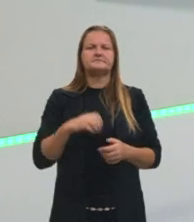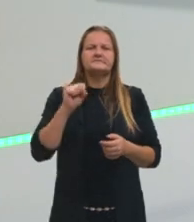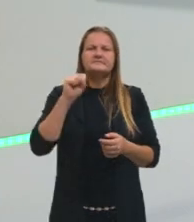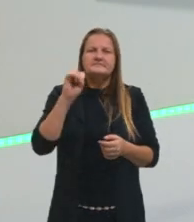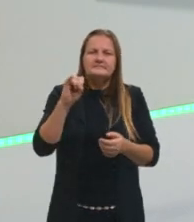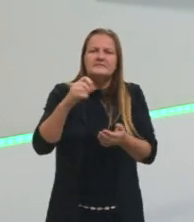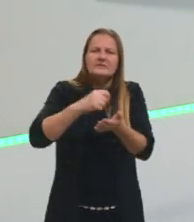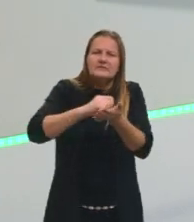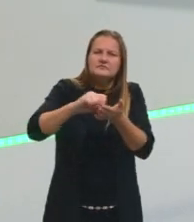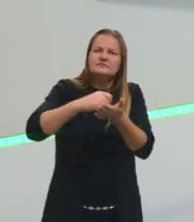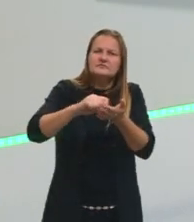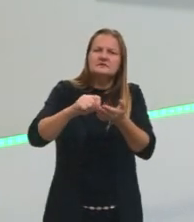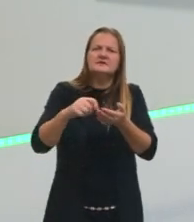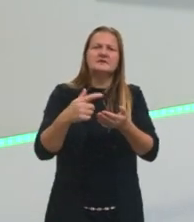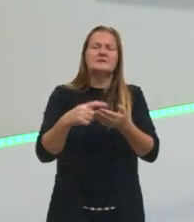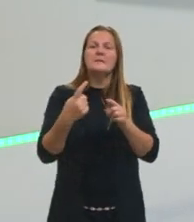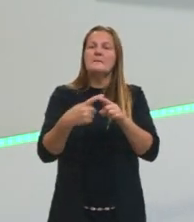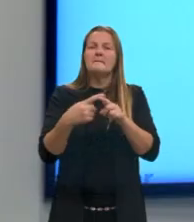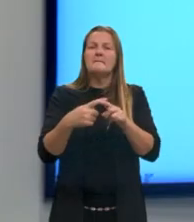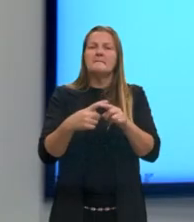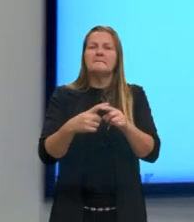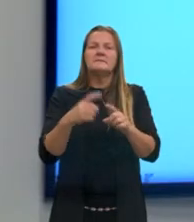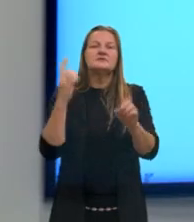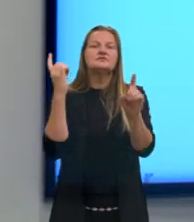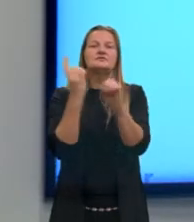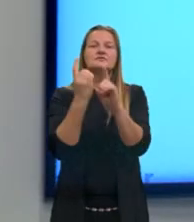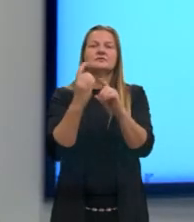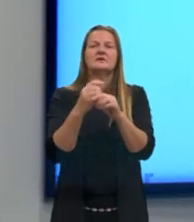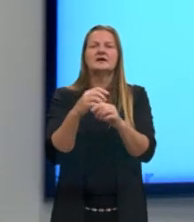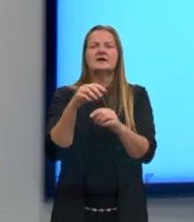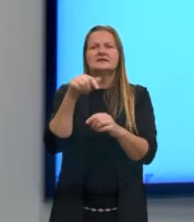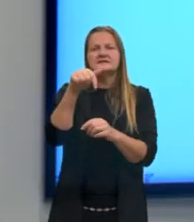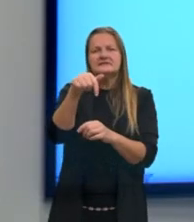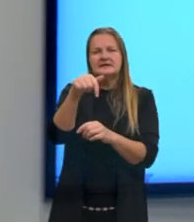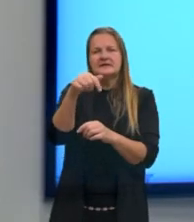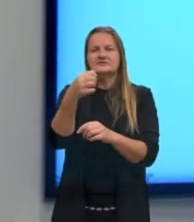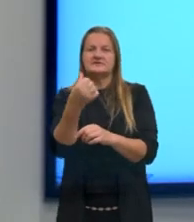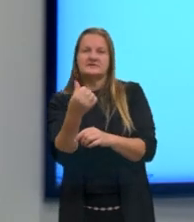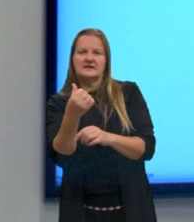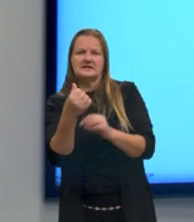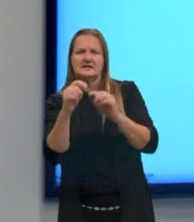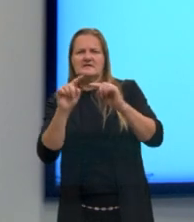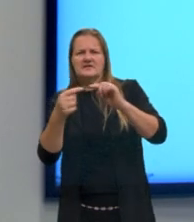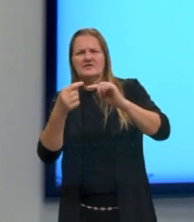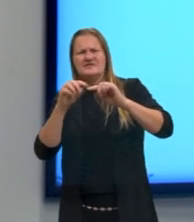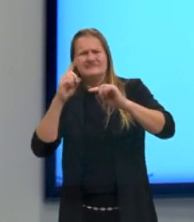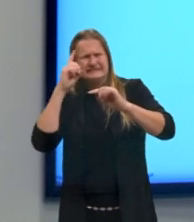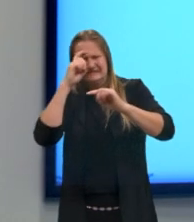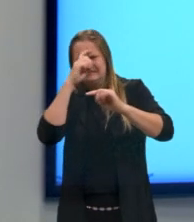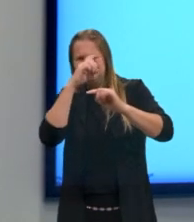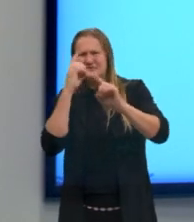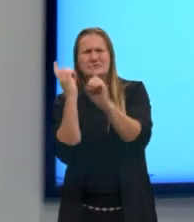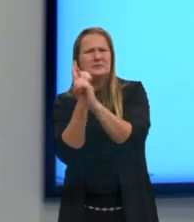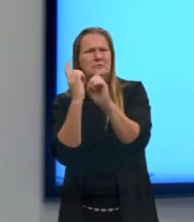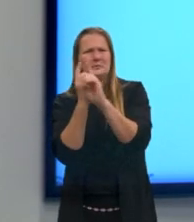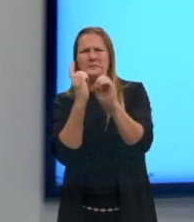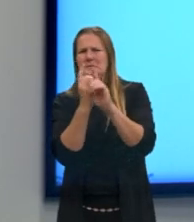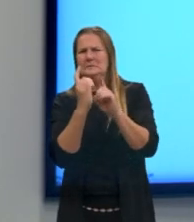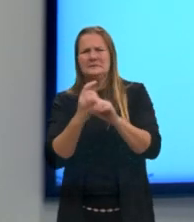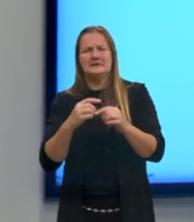for escrever sem ser notação científica a gente só encontra o valor até 76 depois disso é muito difícil da gente encontrar